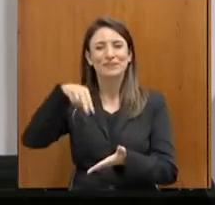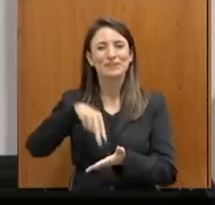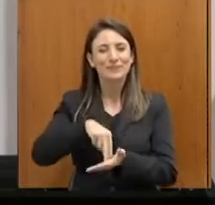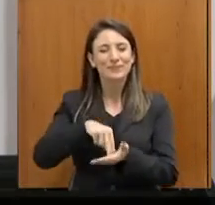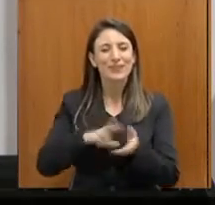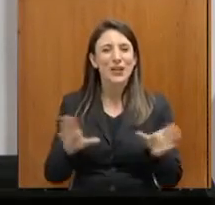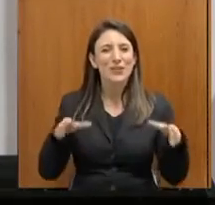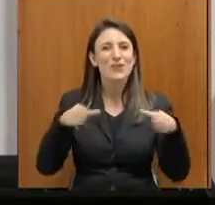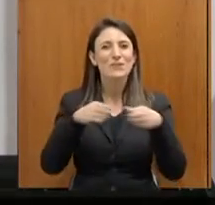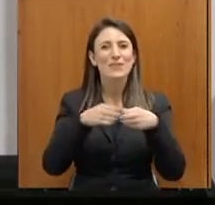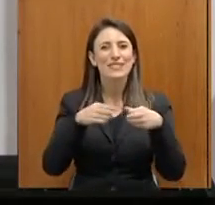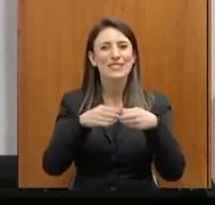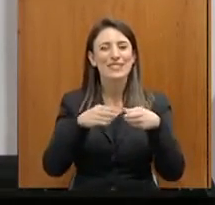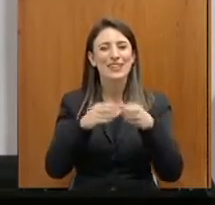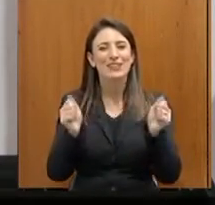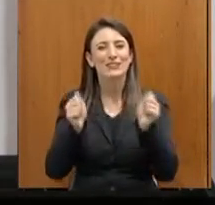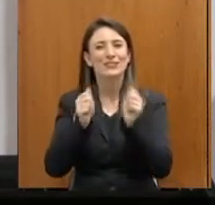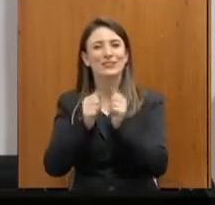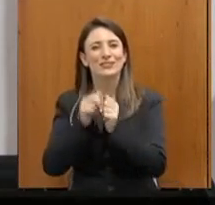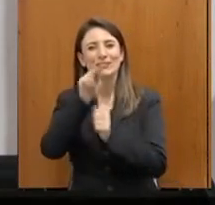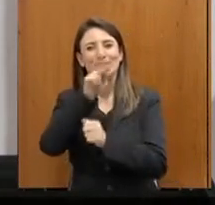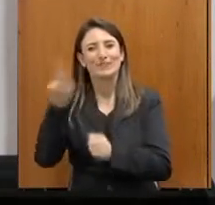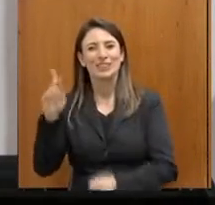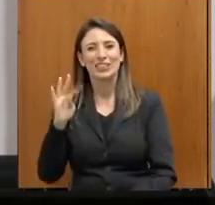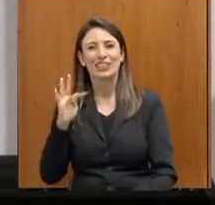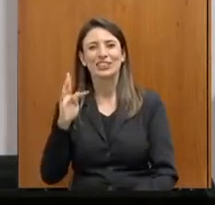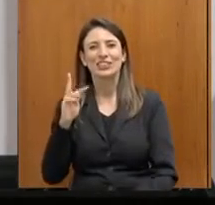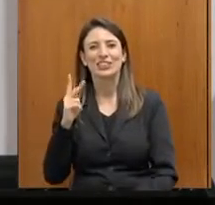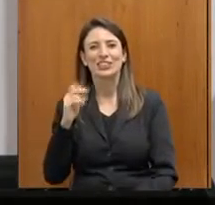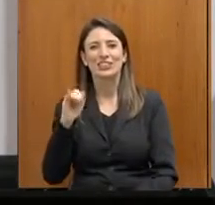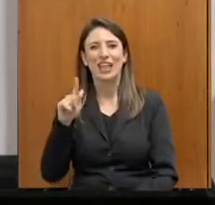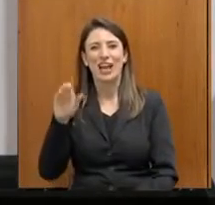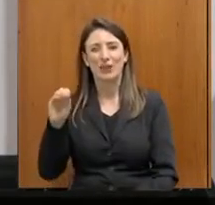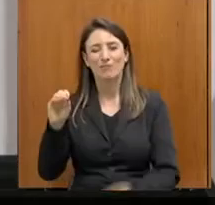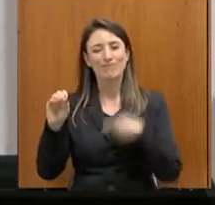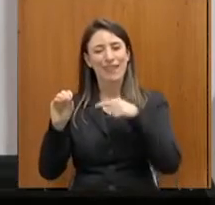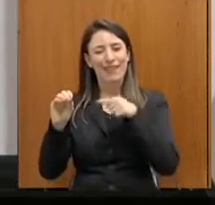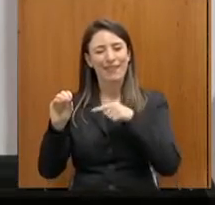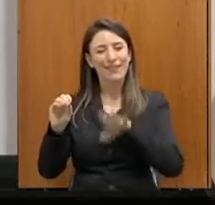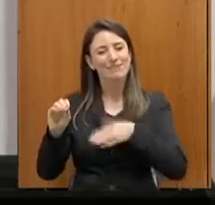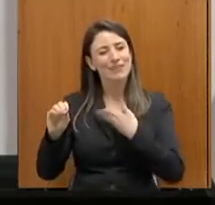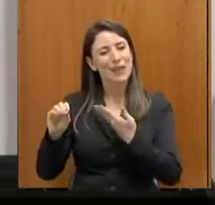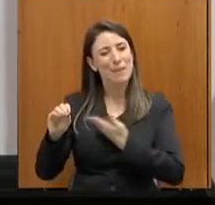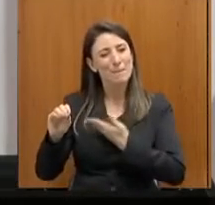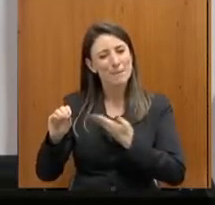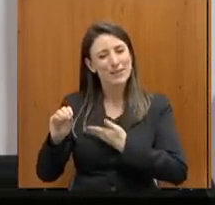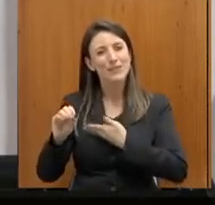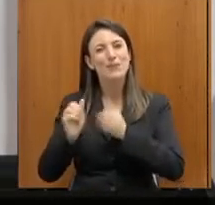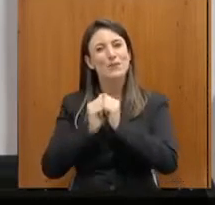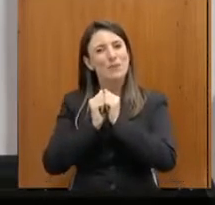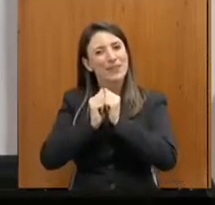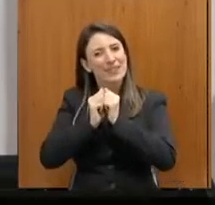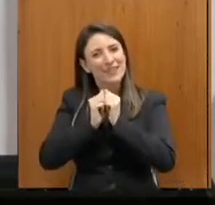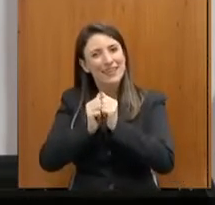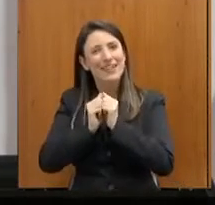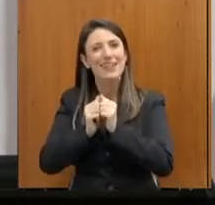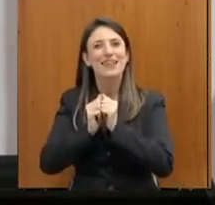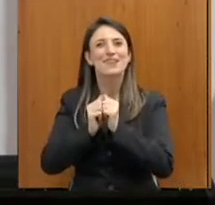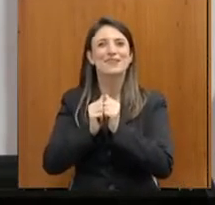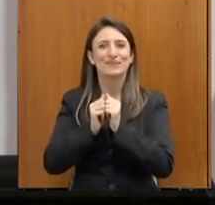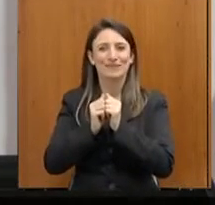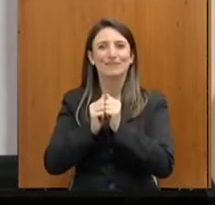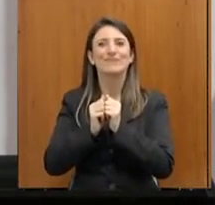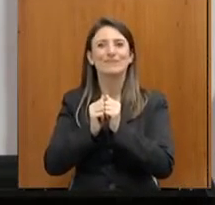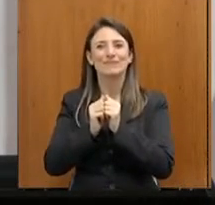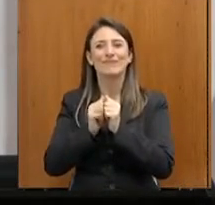presidida pelo Tiago um amigo banheiro e que